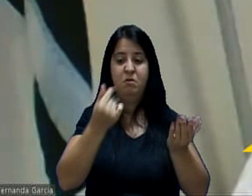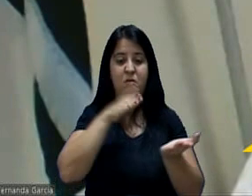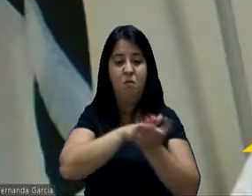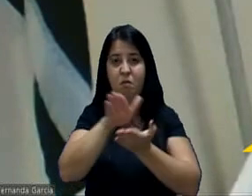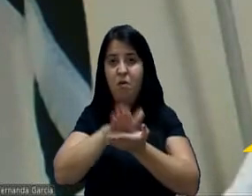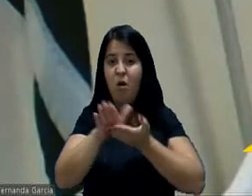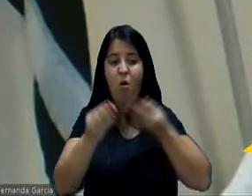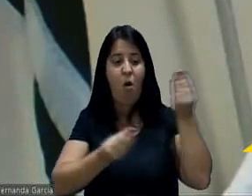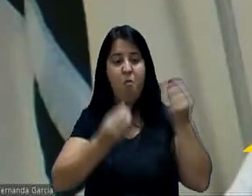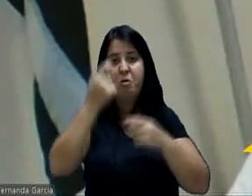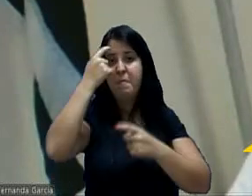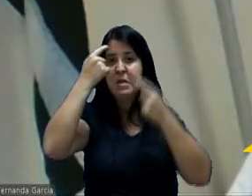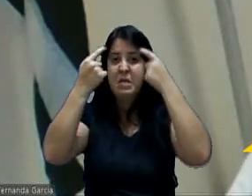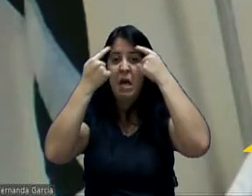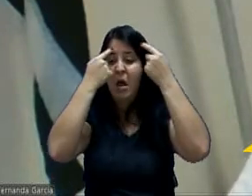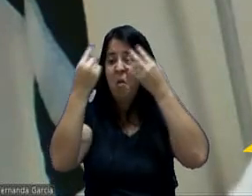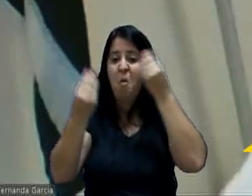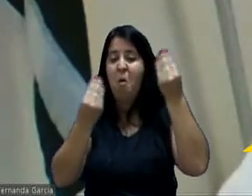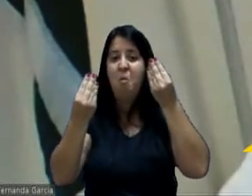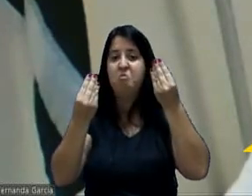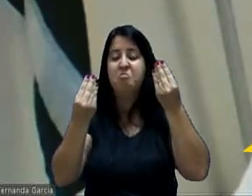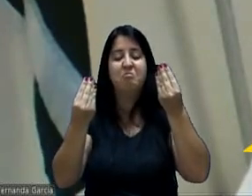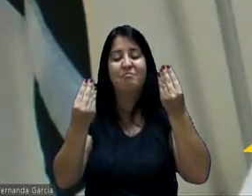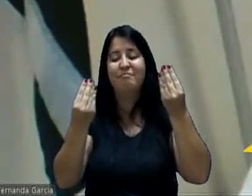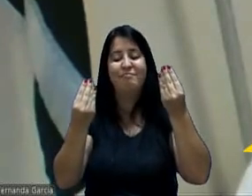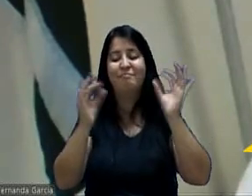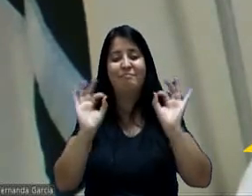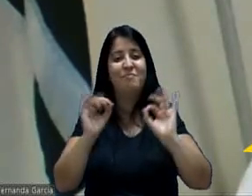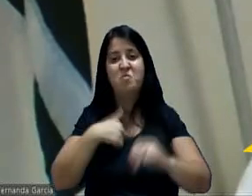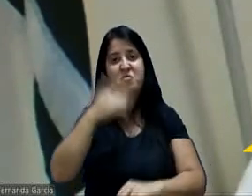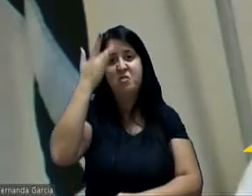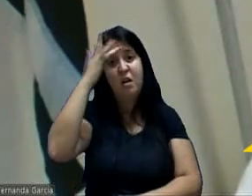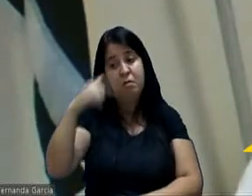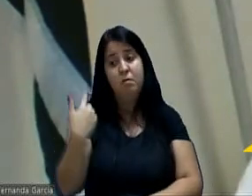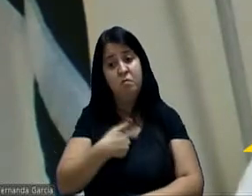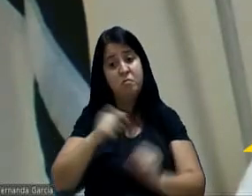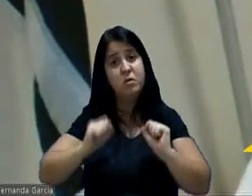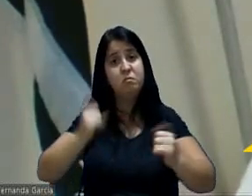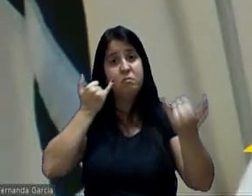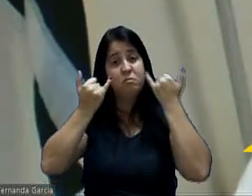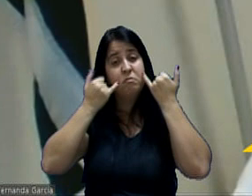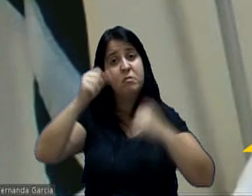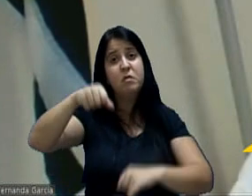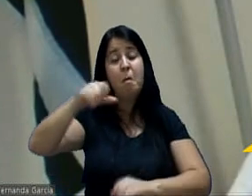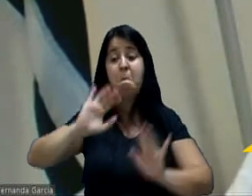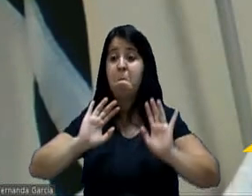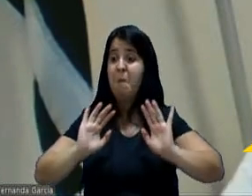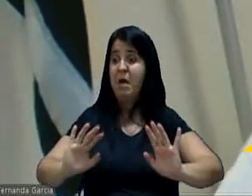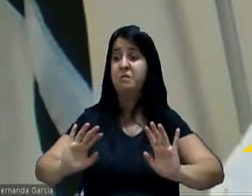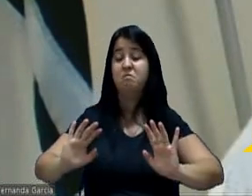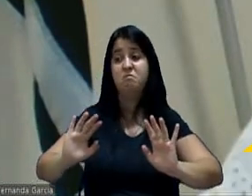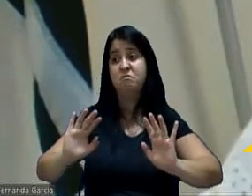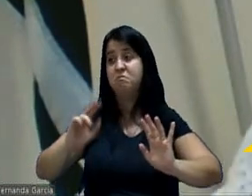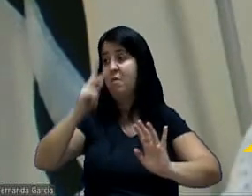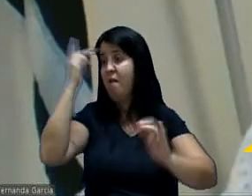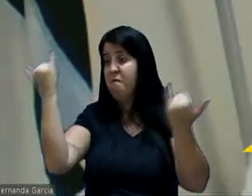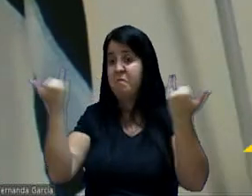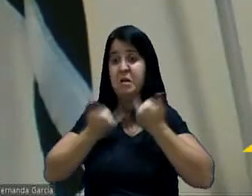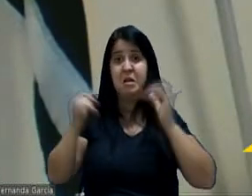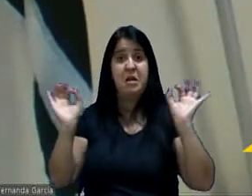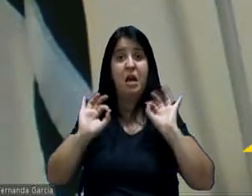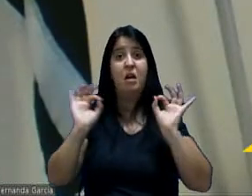tem pensado em investimentos, que nós poderíamos, né, ter essa informação. Mas nos é negado, então